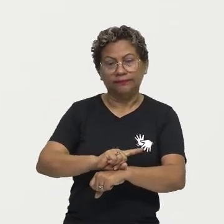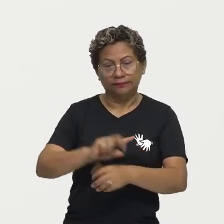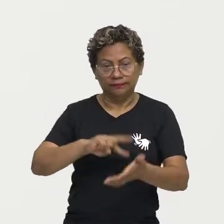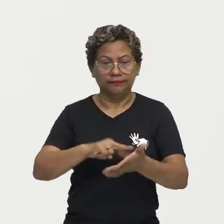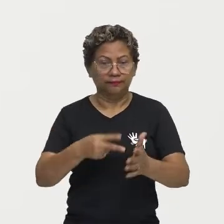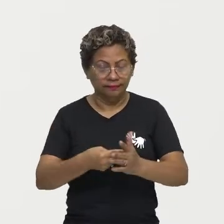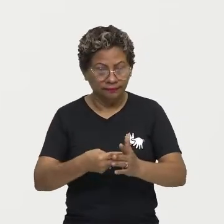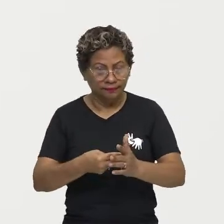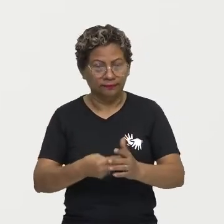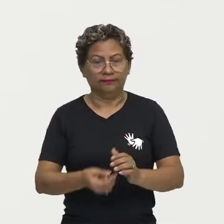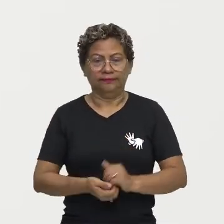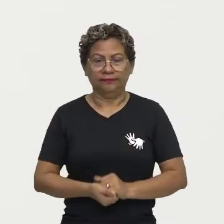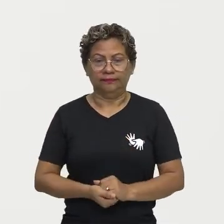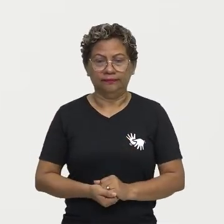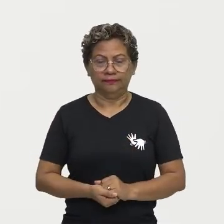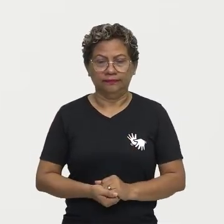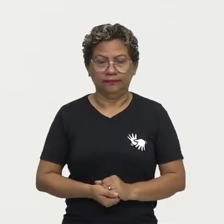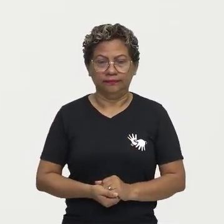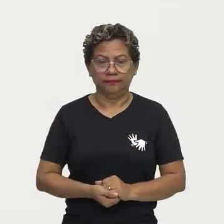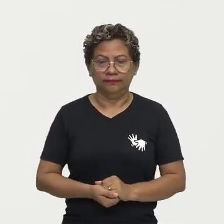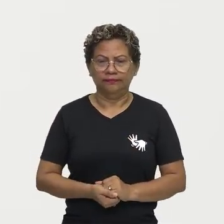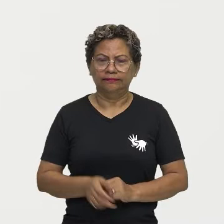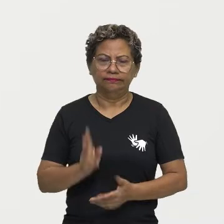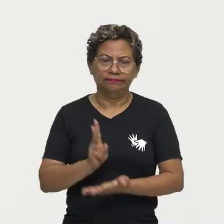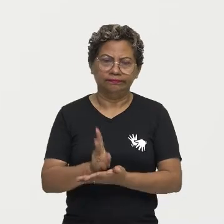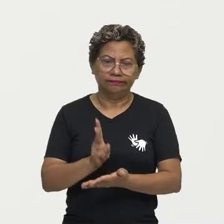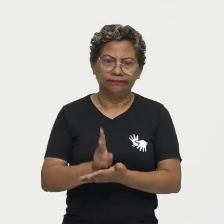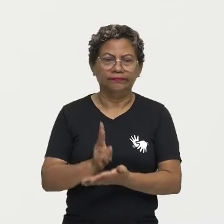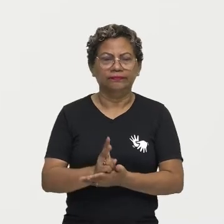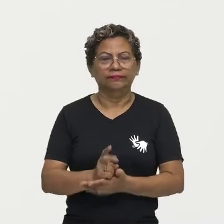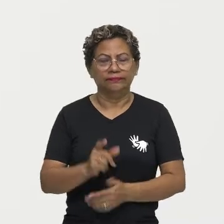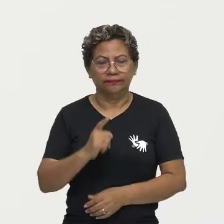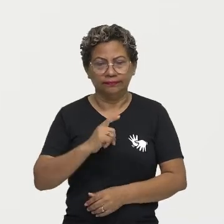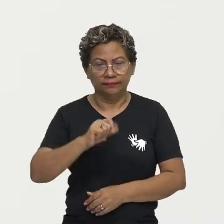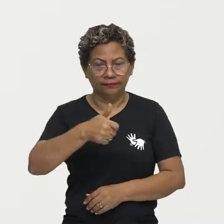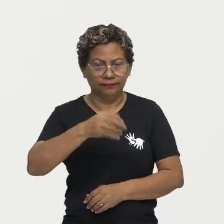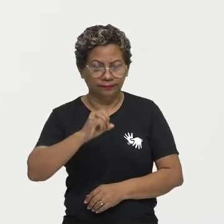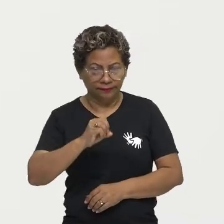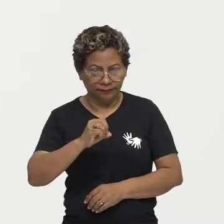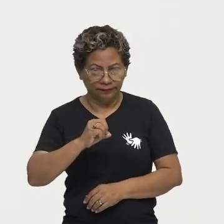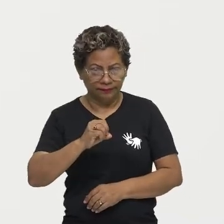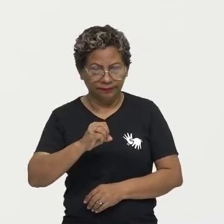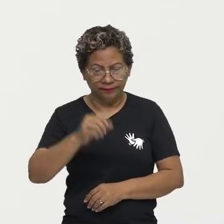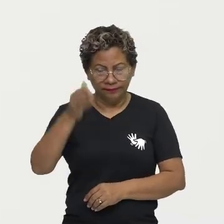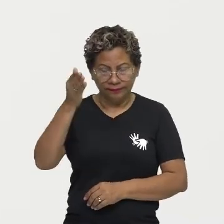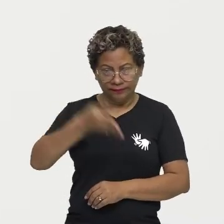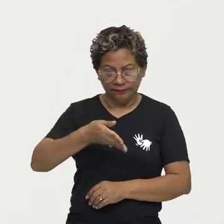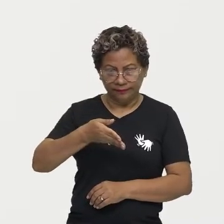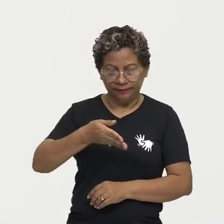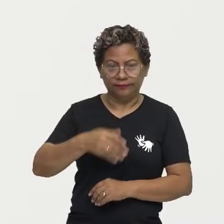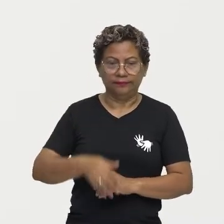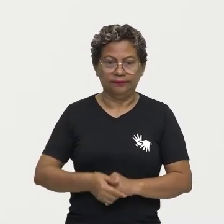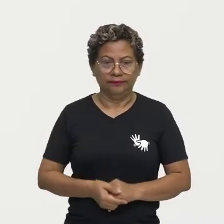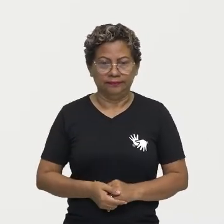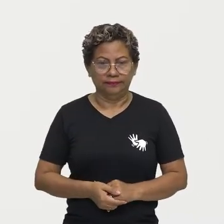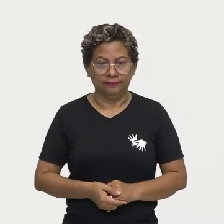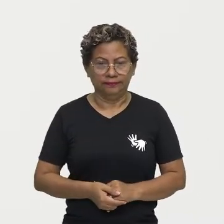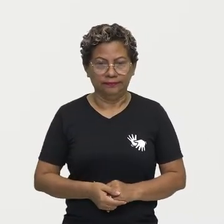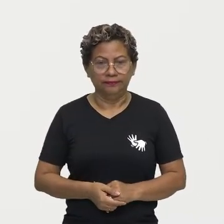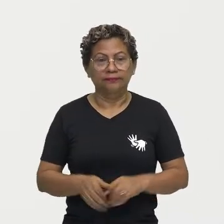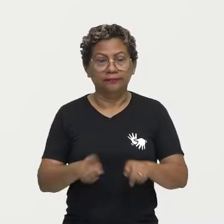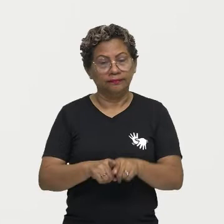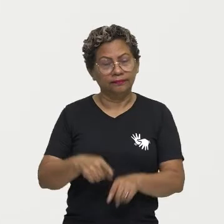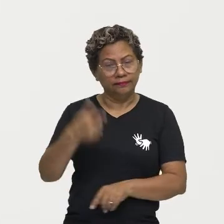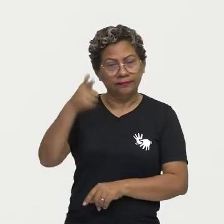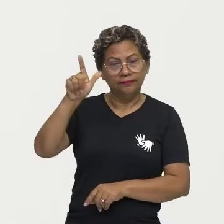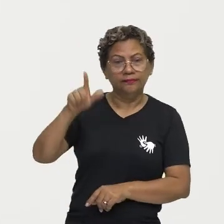aceleração da gravidade, que geralmente vale 10 metros por segundo ao quadrado, já um valor arredondado. Também temos